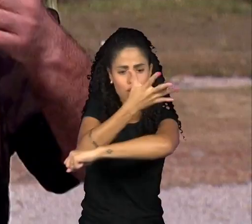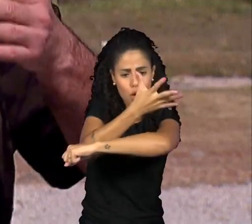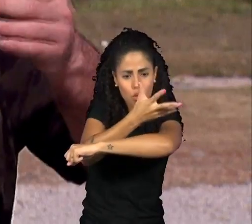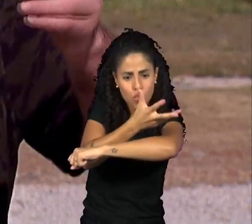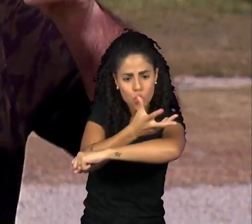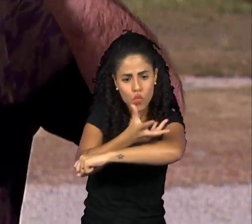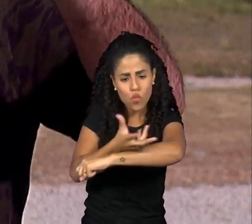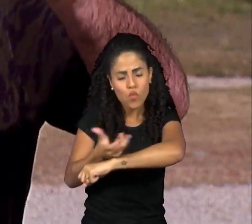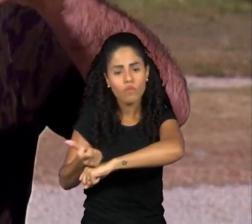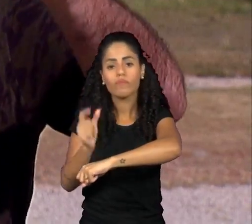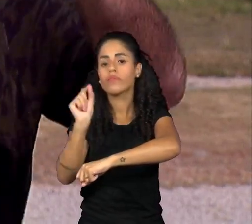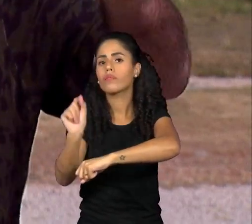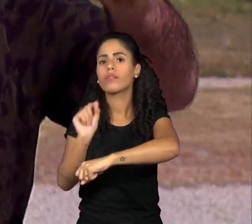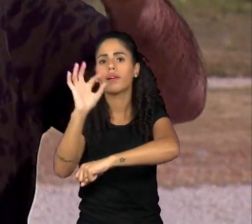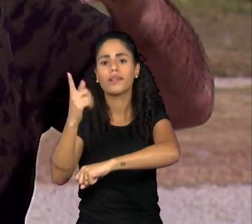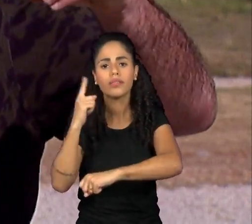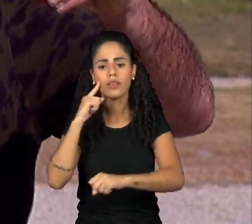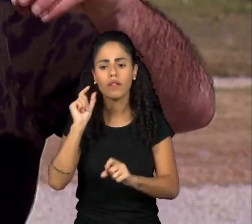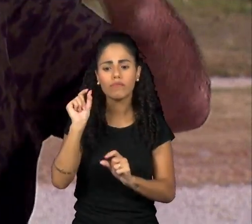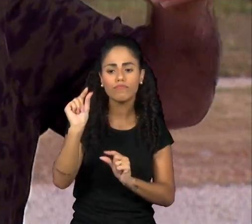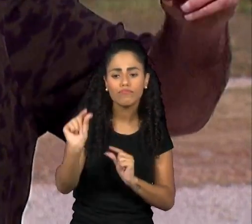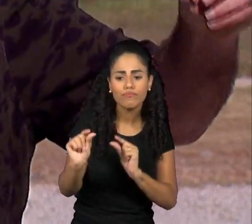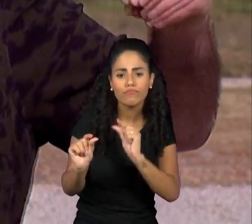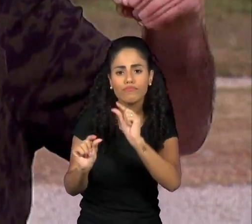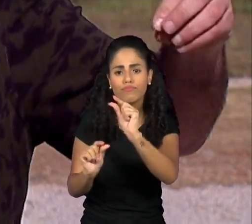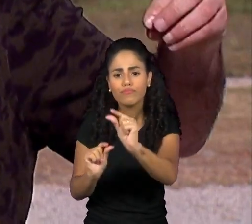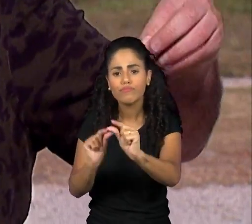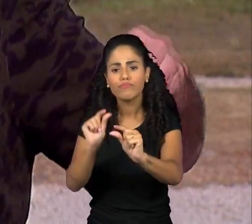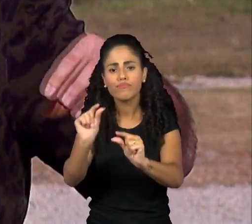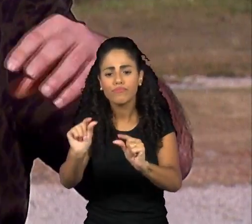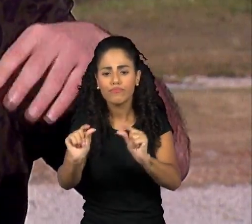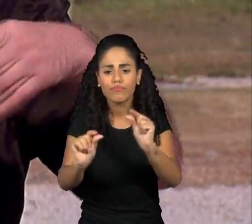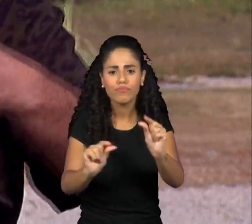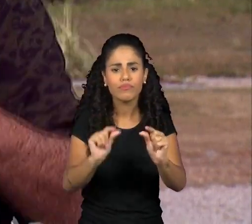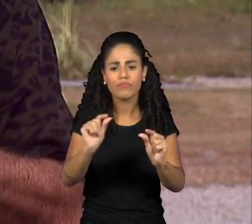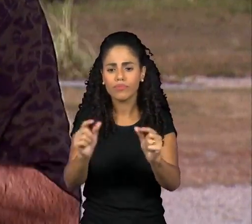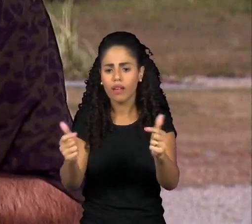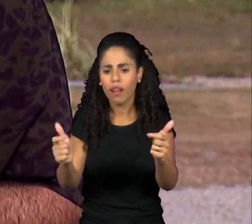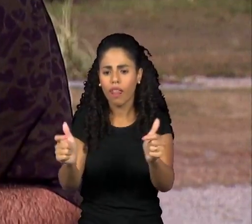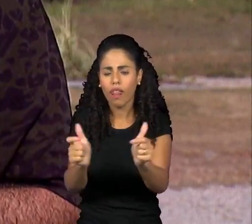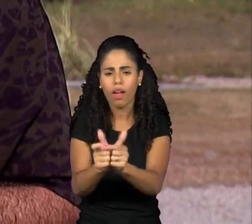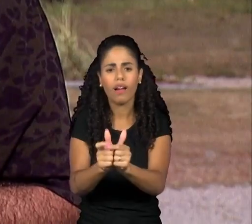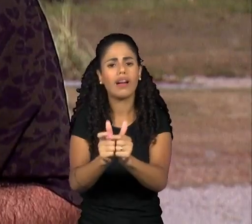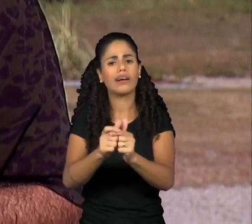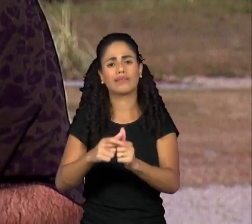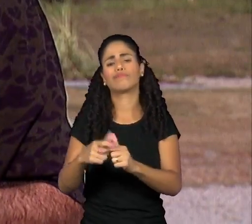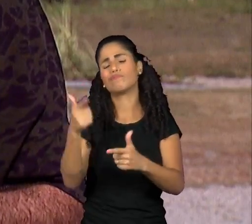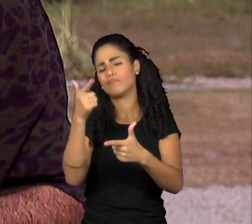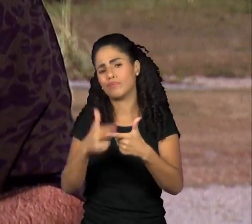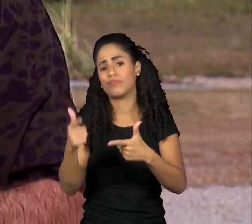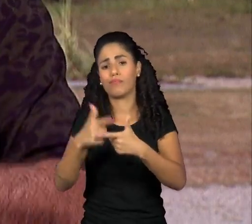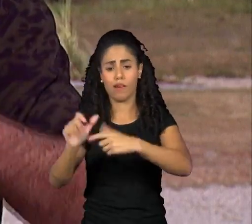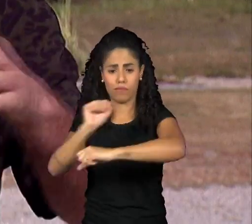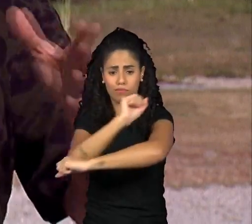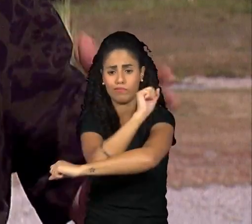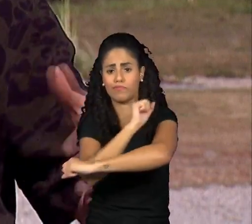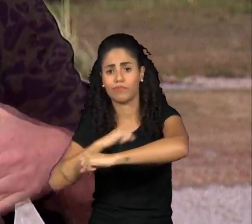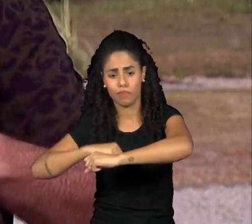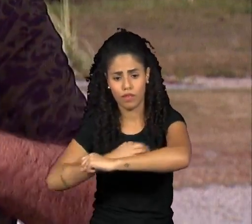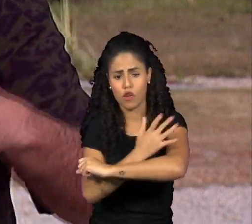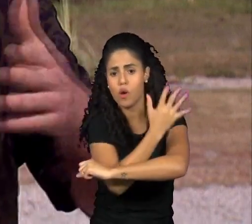fragmentado e ele vai se transformando em pequenas ilhas desconexas, e isso afeta toda a fauna. Então, se você vai